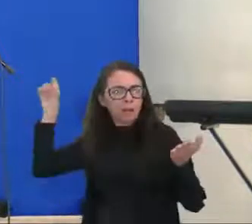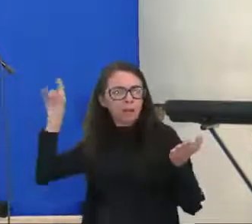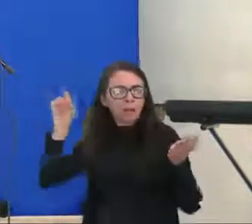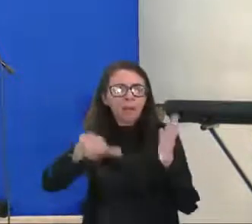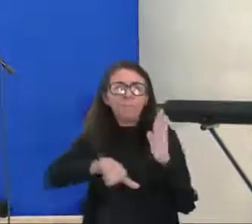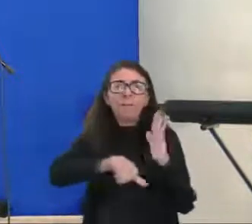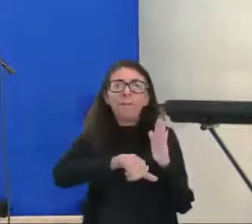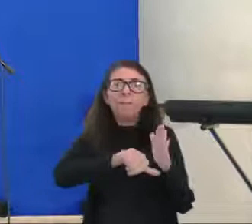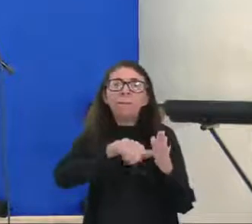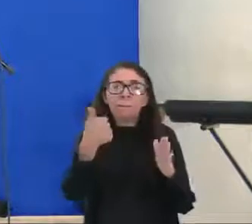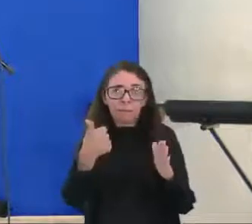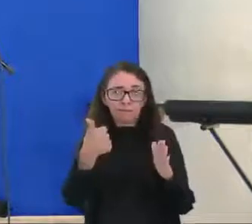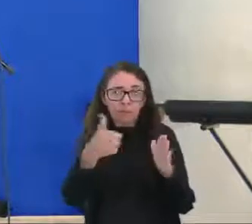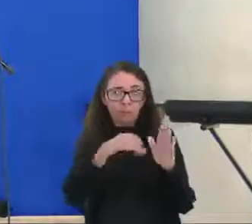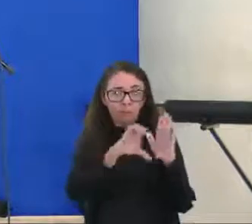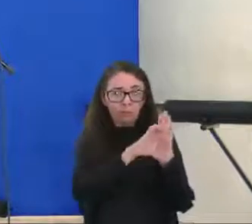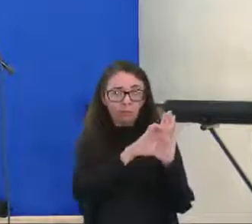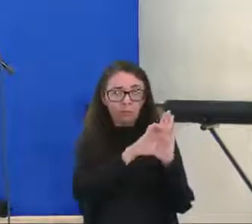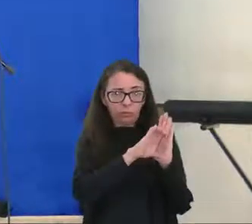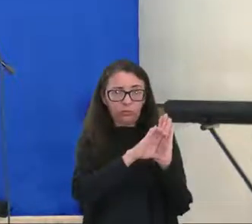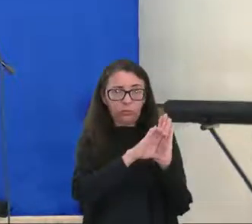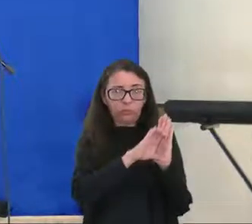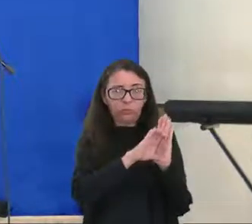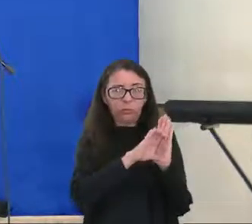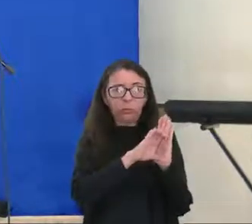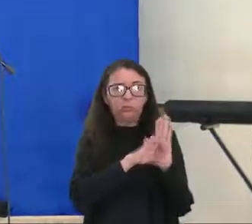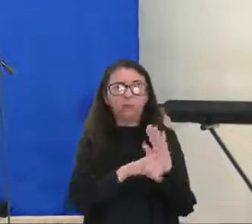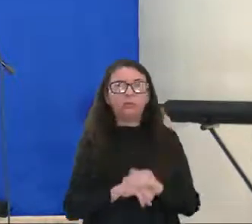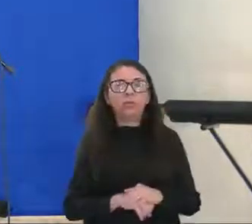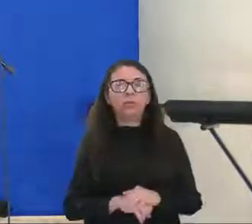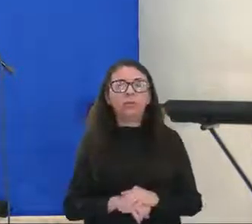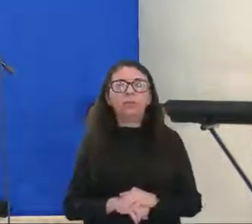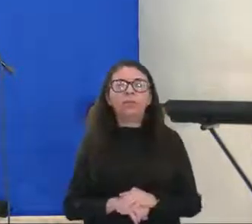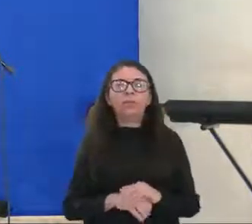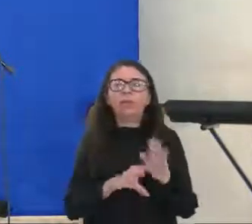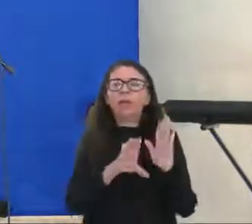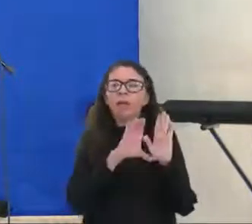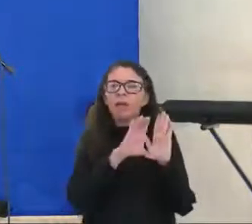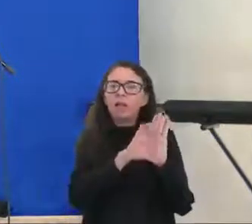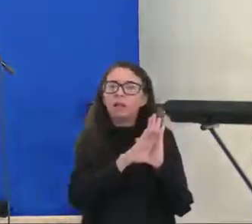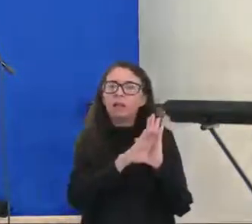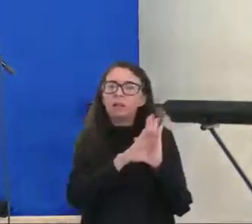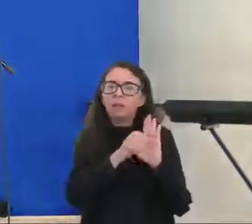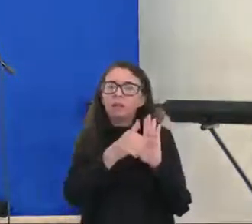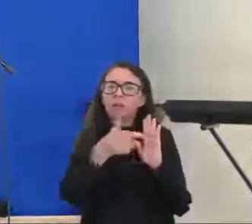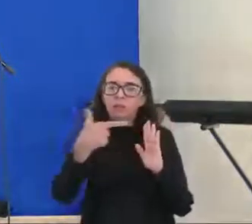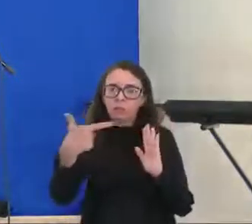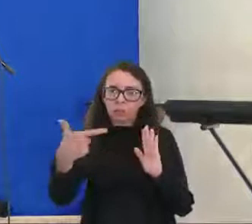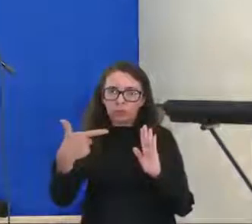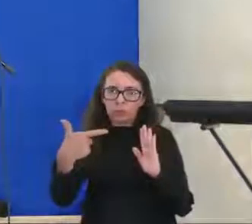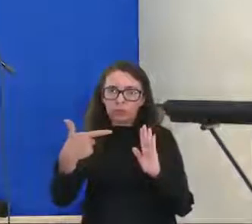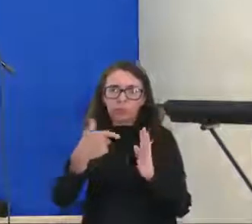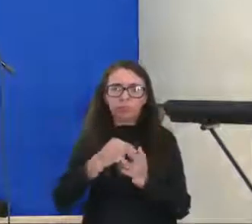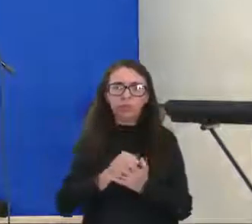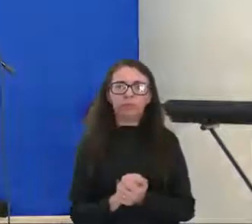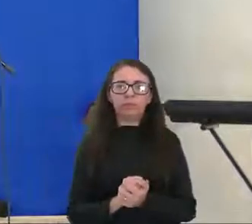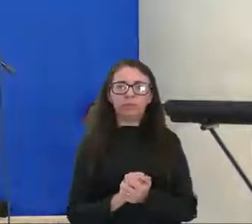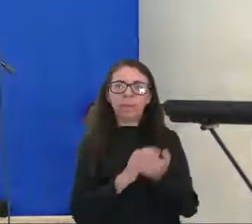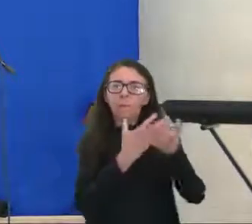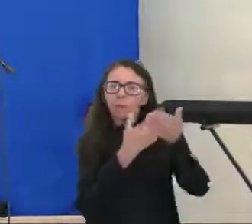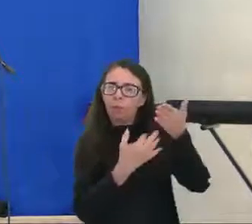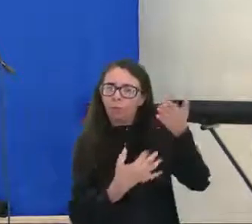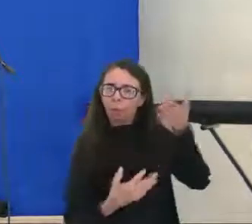Nós vamos lendo aqui do 12 e comentar alguma coisa aqui até o 30. Então nós vamos começar aqui com o 12, né?